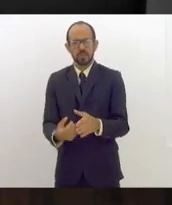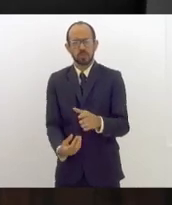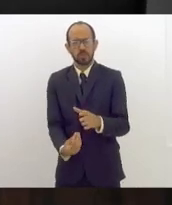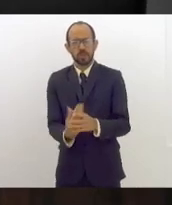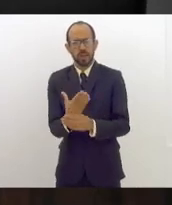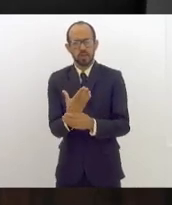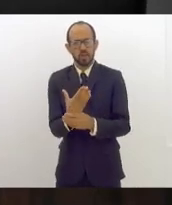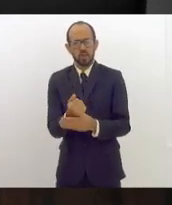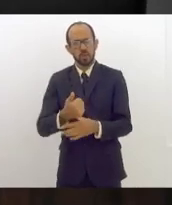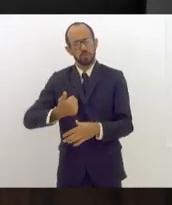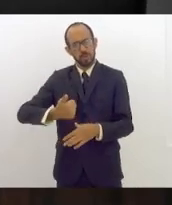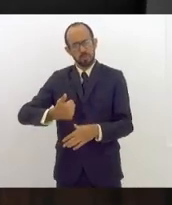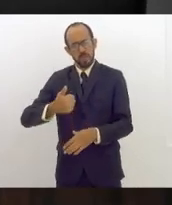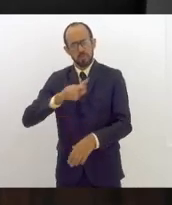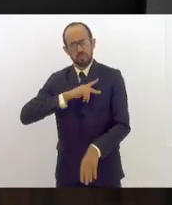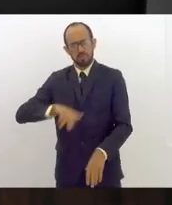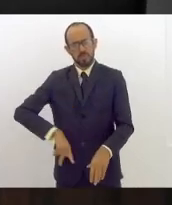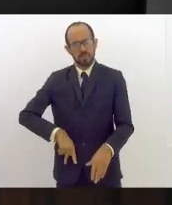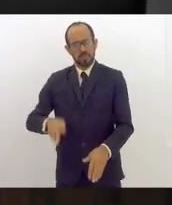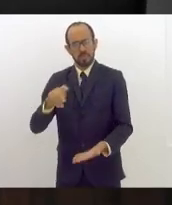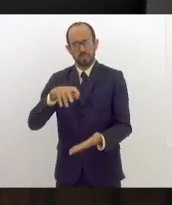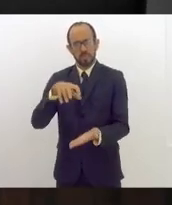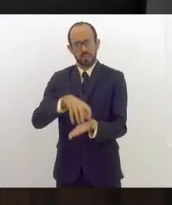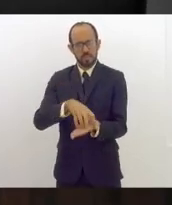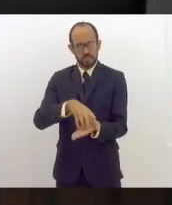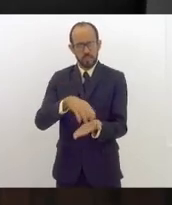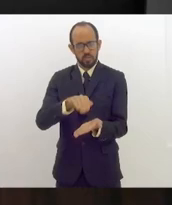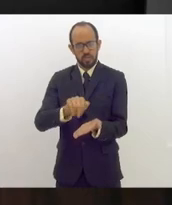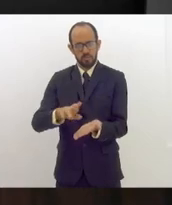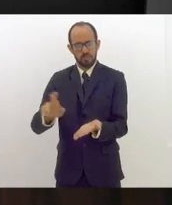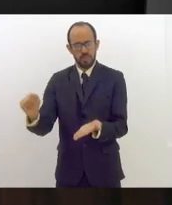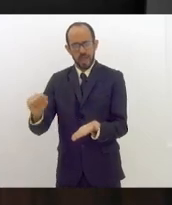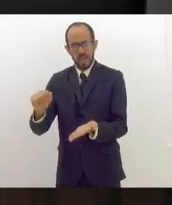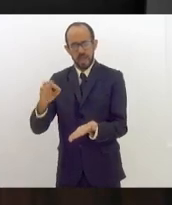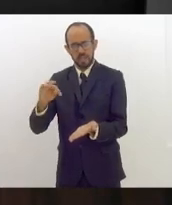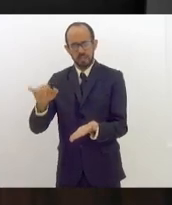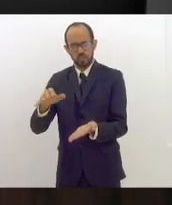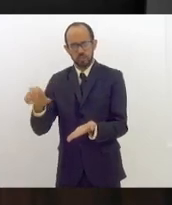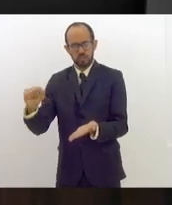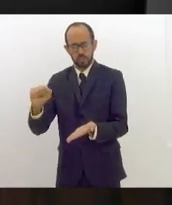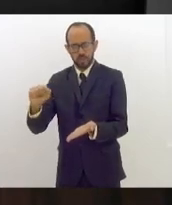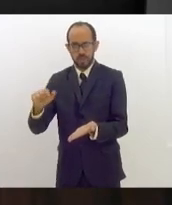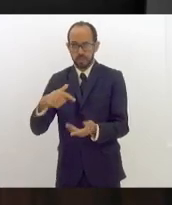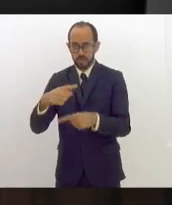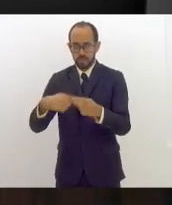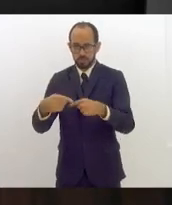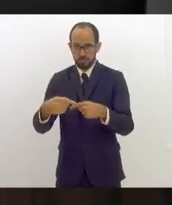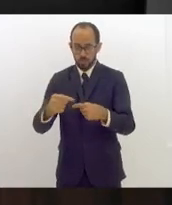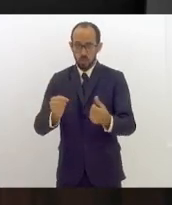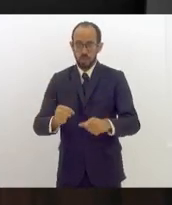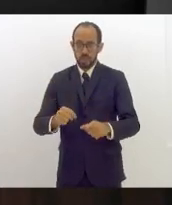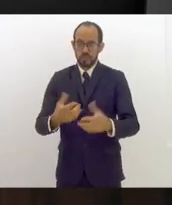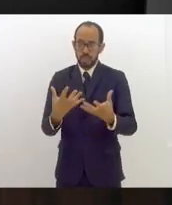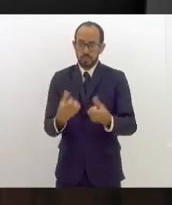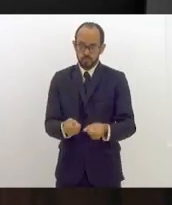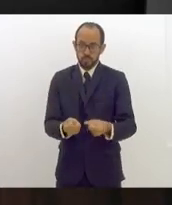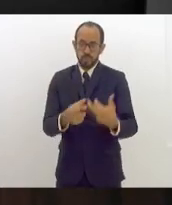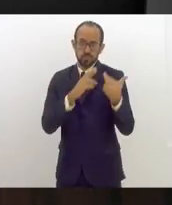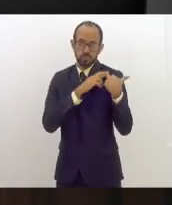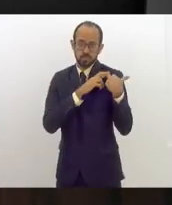e o primeiro presidente da subseção da Barra da Tijuca após assumir a função de diretor tesoureiro da OAB Rio de Janeiro